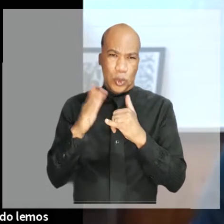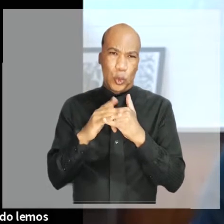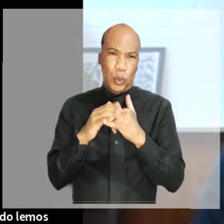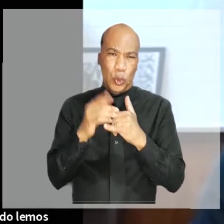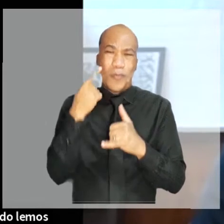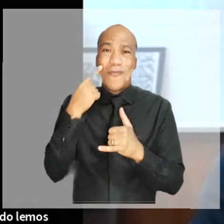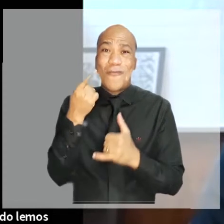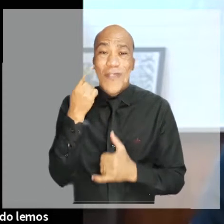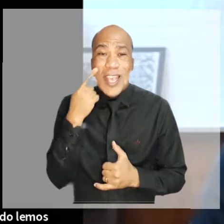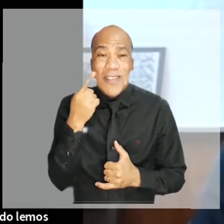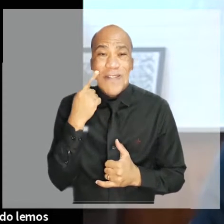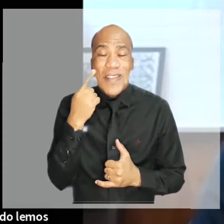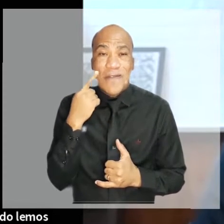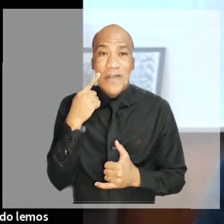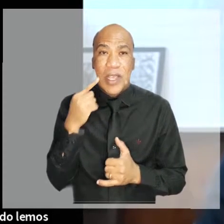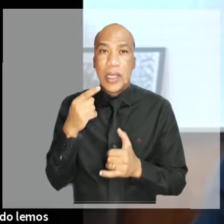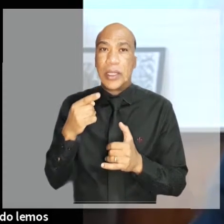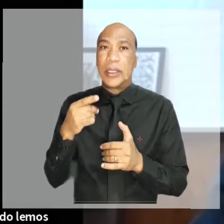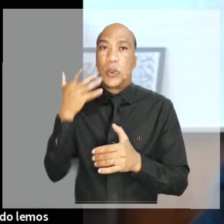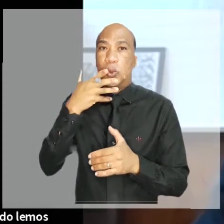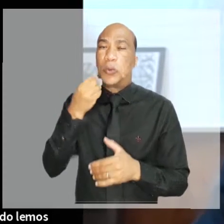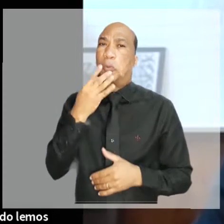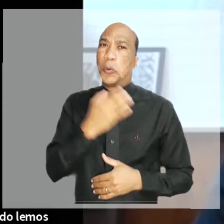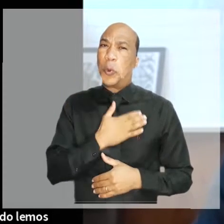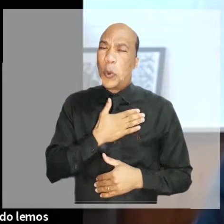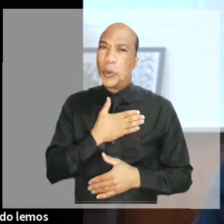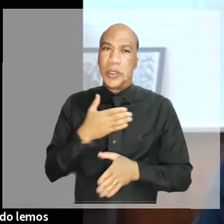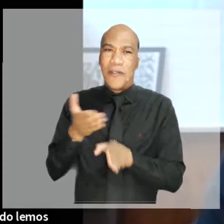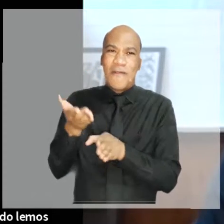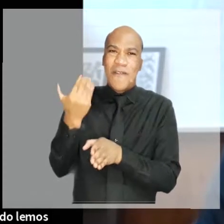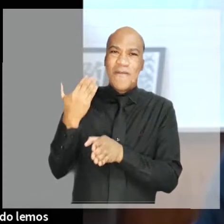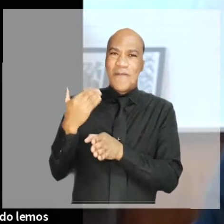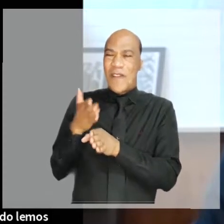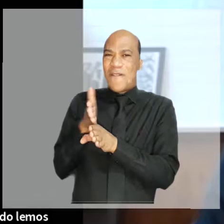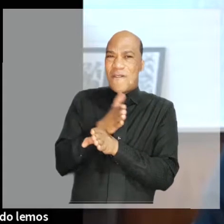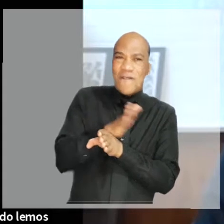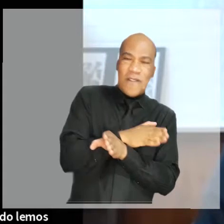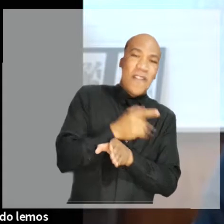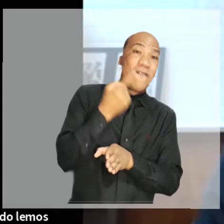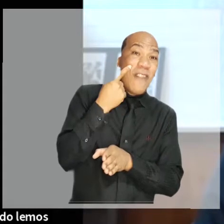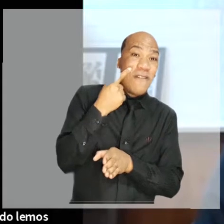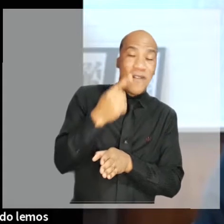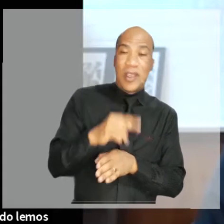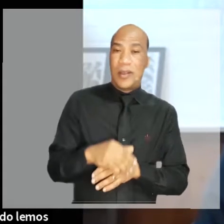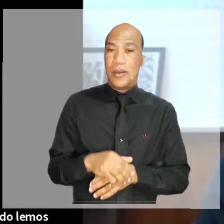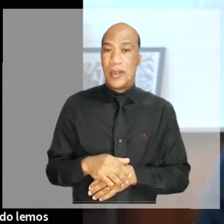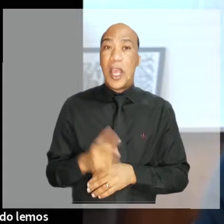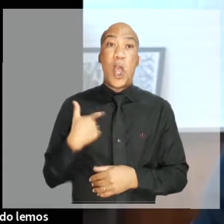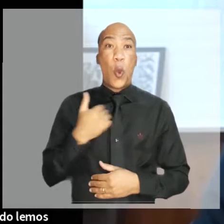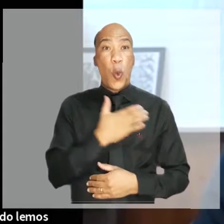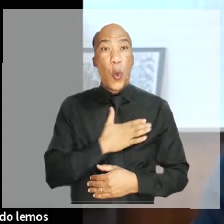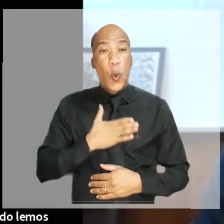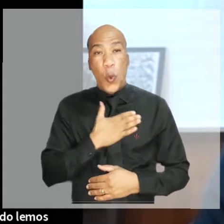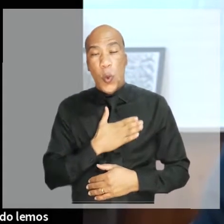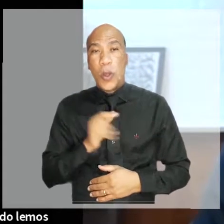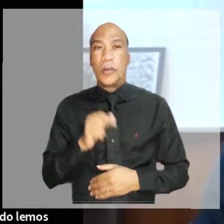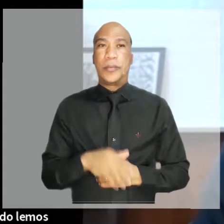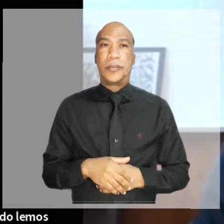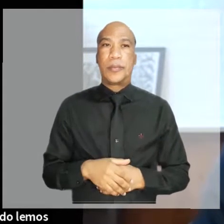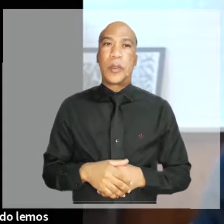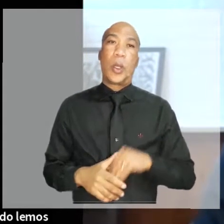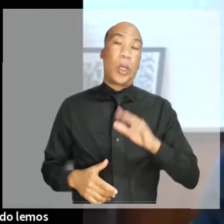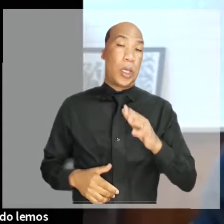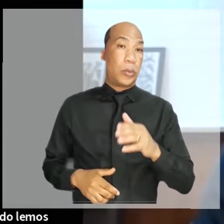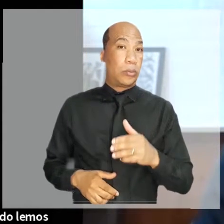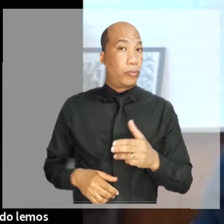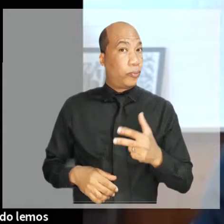complementar a visão deles, né, que eu assisti, e eu acho o seguinte, o Poder